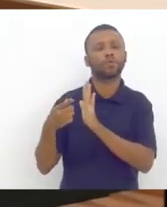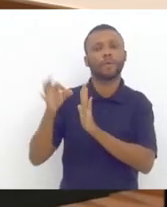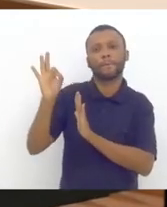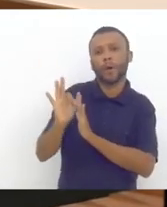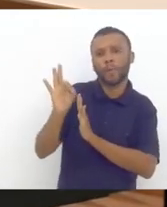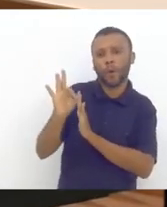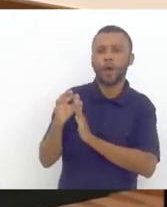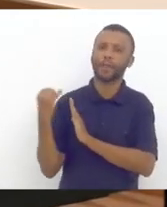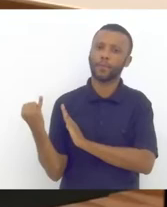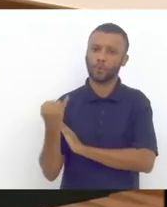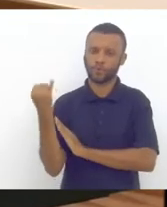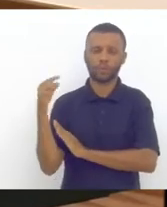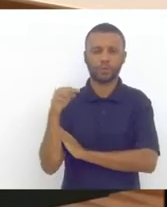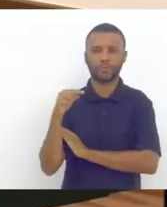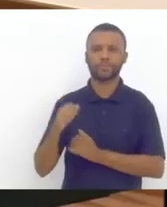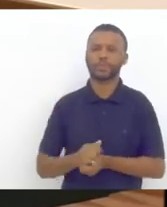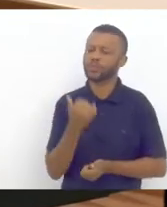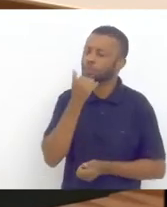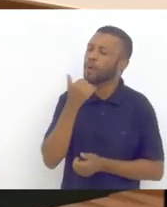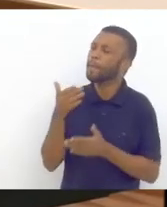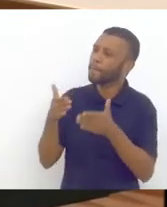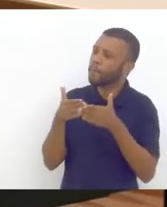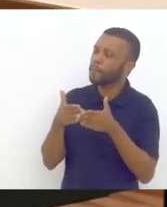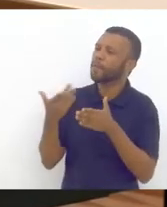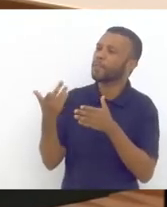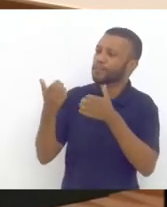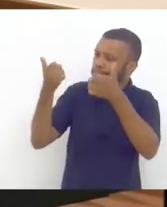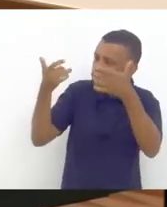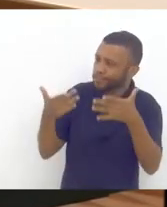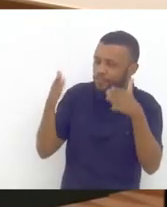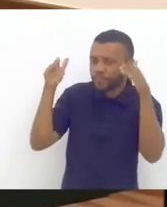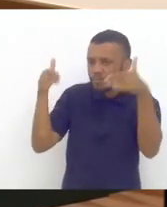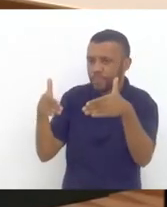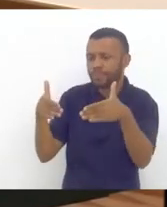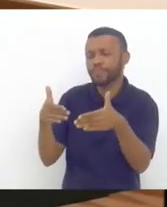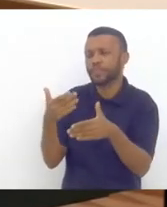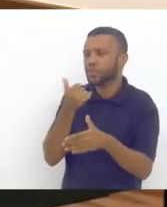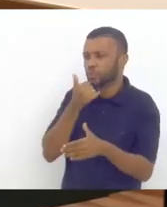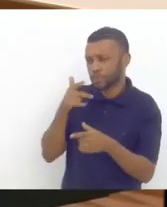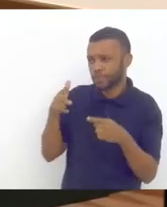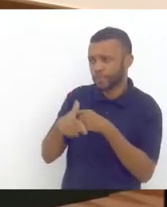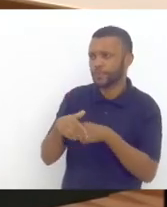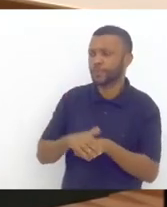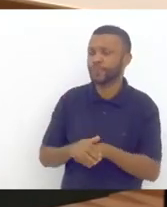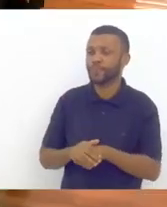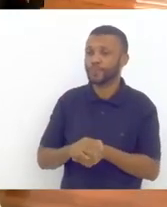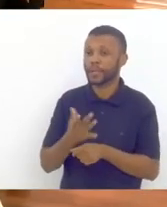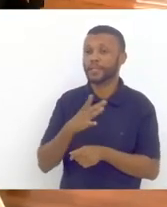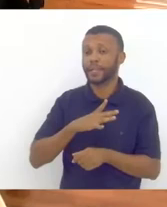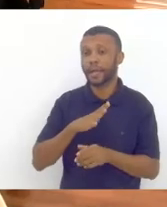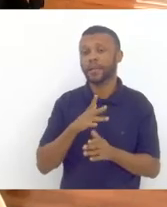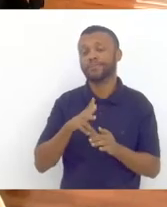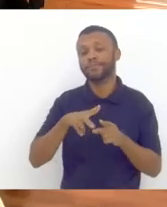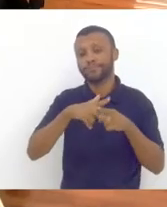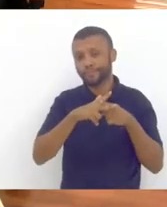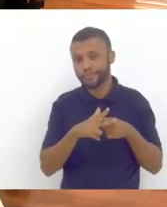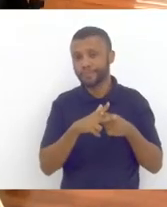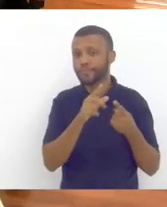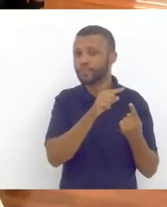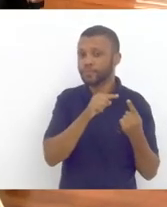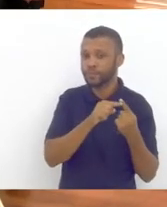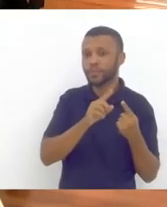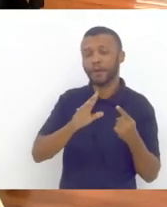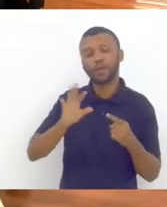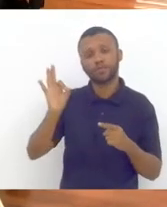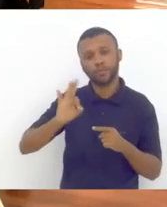muito importante. Professora, né? Janaína, nesse aspecto especificamente, me permite interrompê-la, não só em emendas nesse sentido, como, por exemplo, um indicador